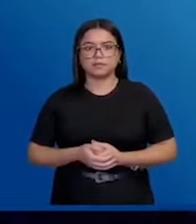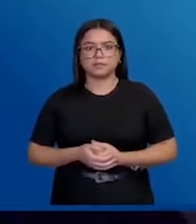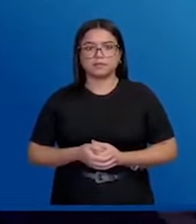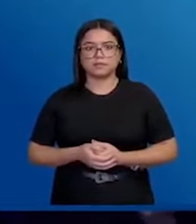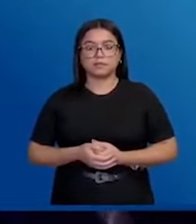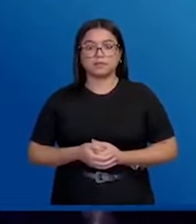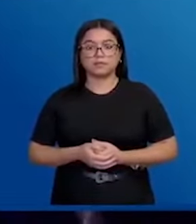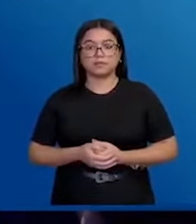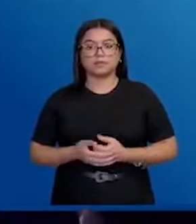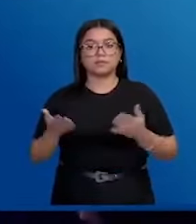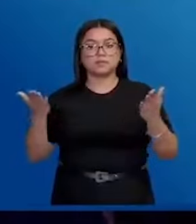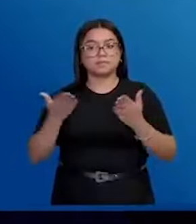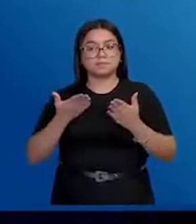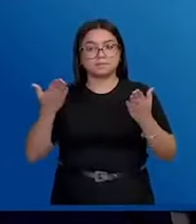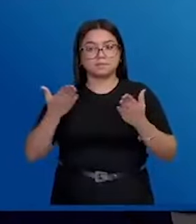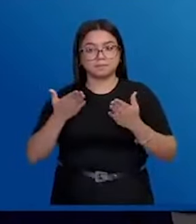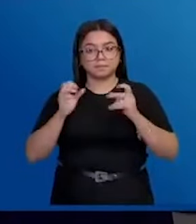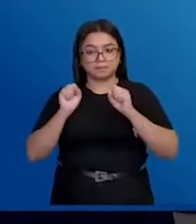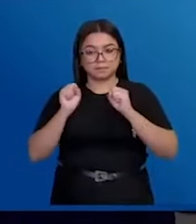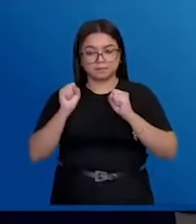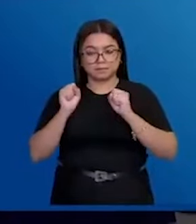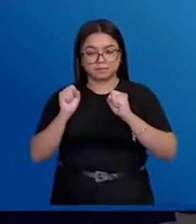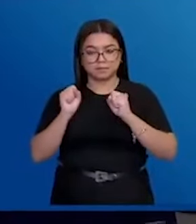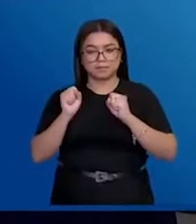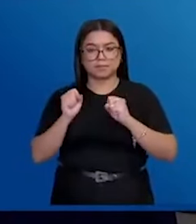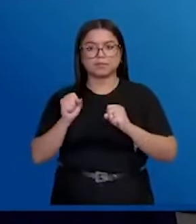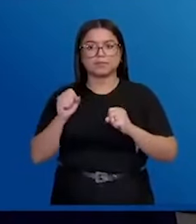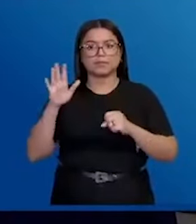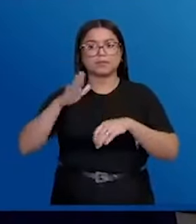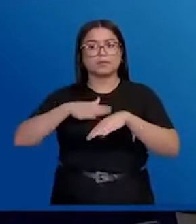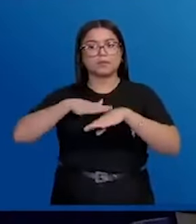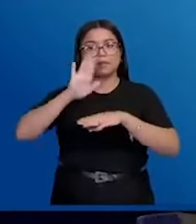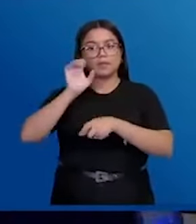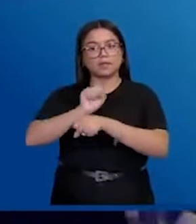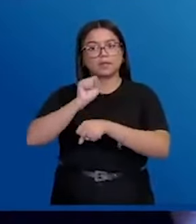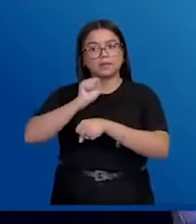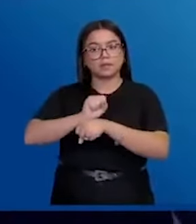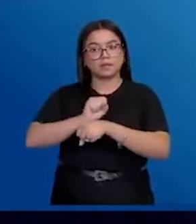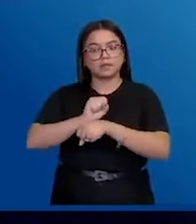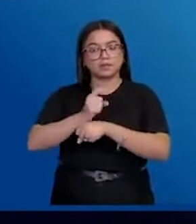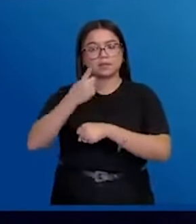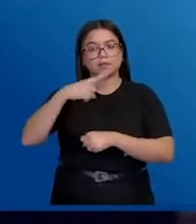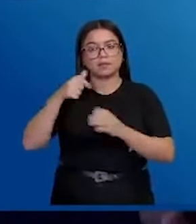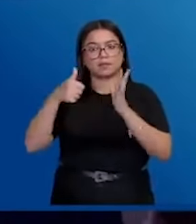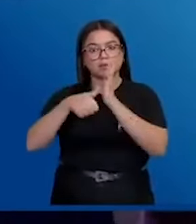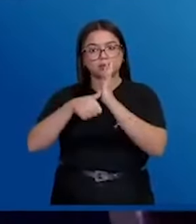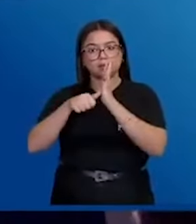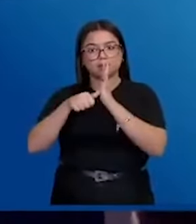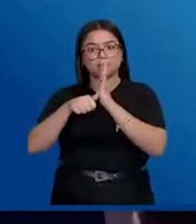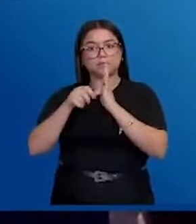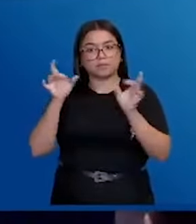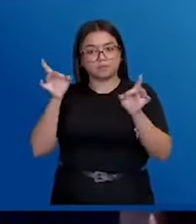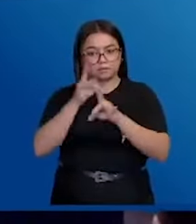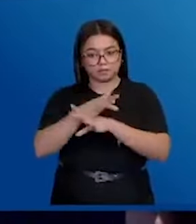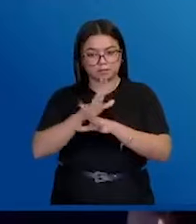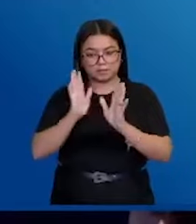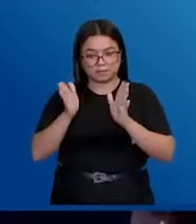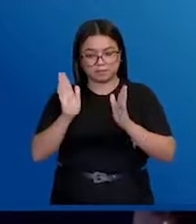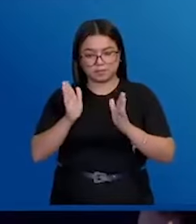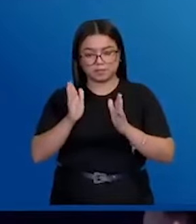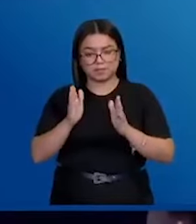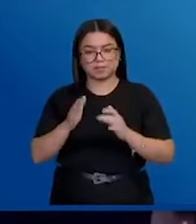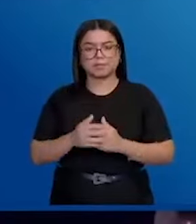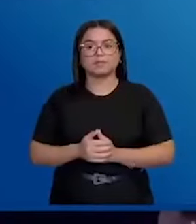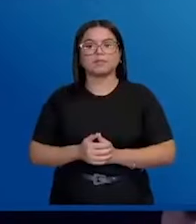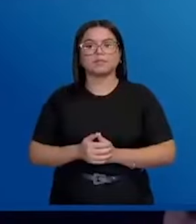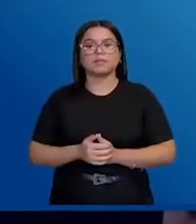Então vamos para o momento, podemos? Sim, para o momento mais aguardado, aí vamos fazer o toque de campainha, todos prontos. Comemorando